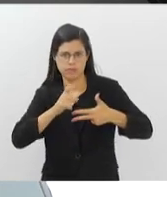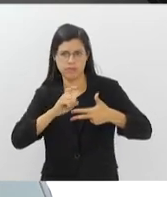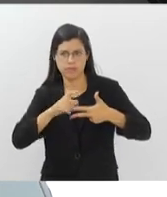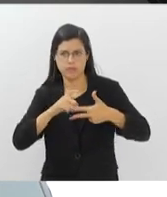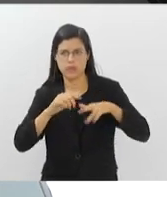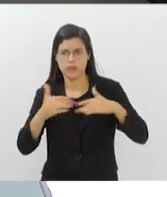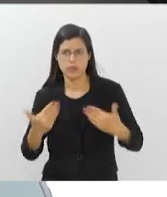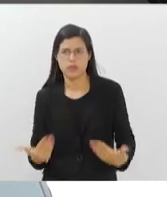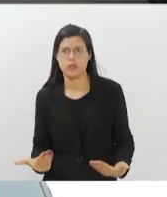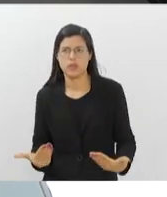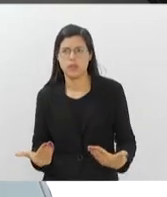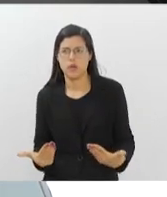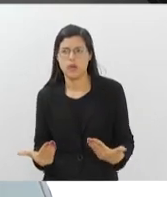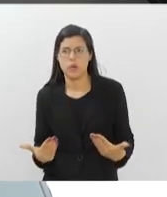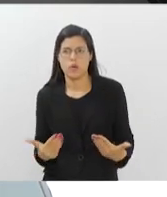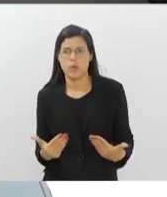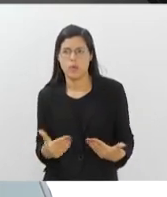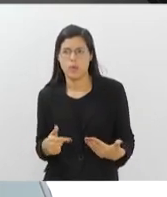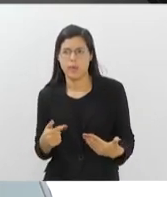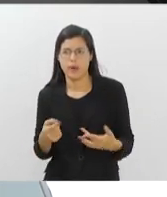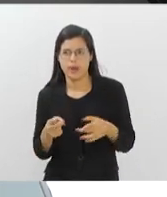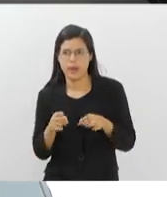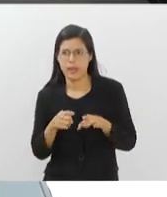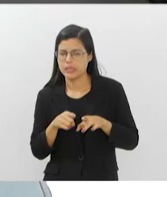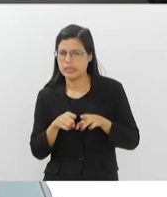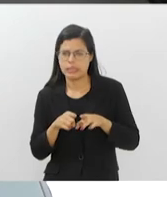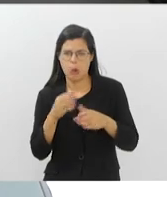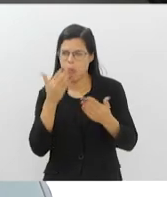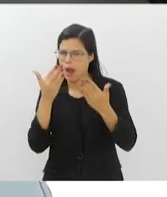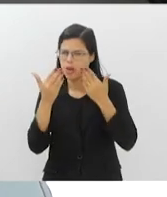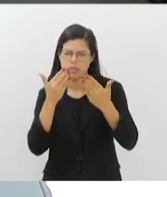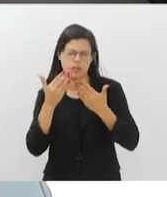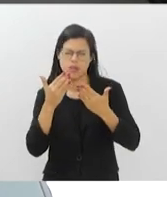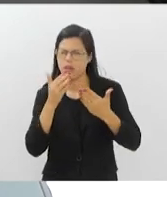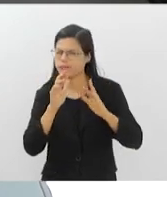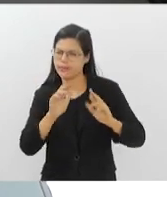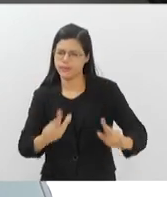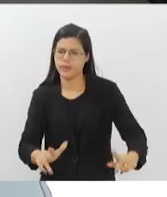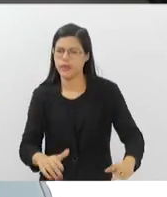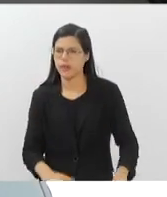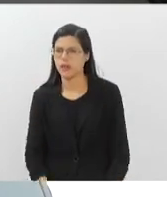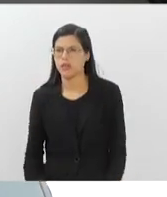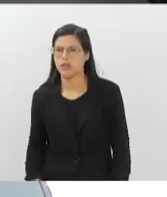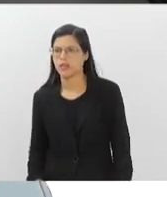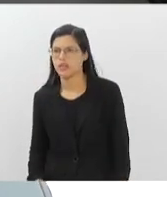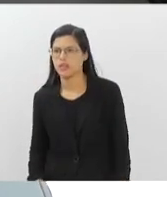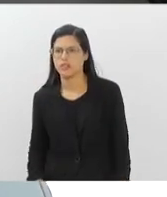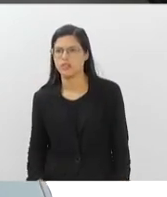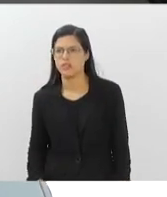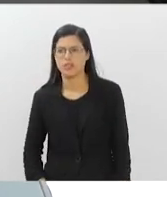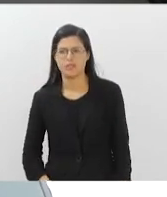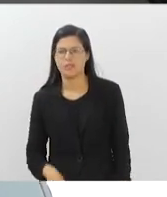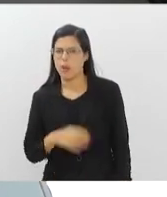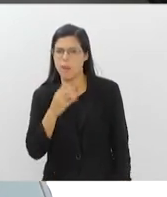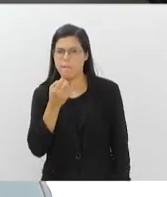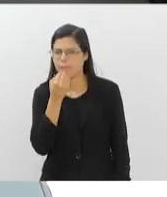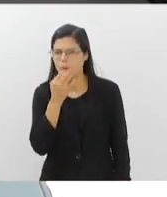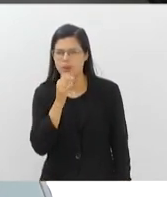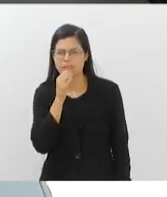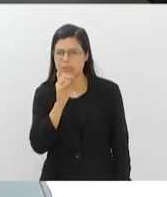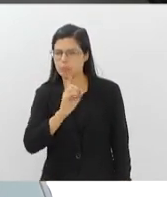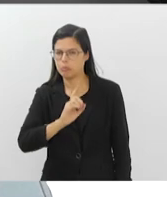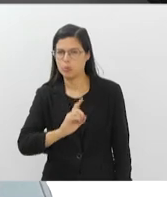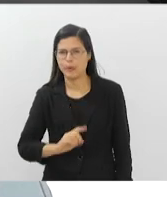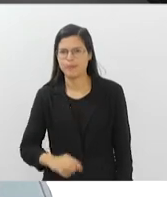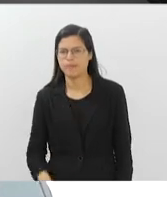Então, não, não, esse paralelo para esse caso aqui é diverso. Não foi um bom exemplo. Não, mas prudente. Mas a ideia geral aí, é